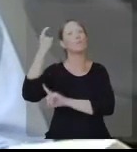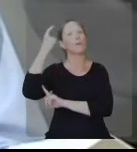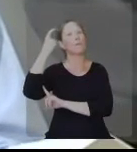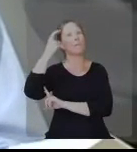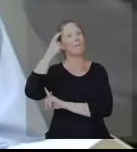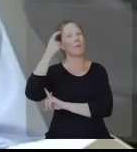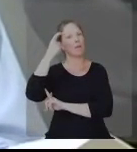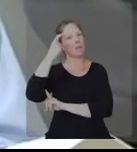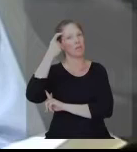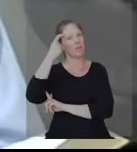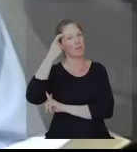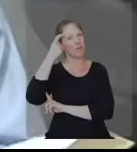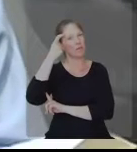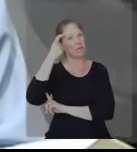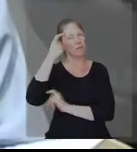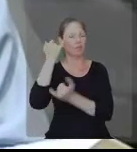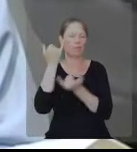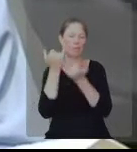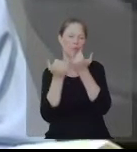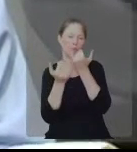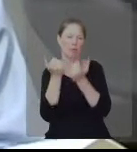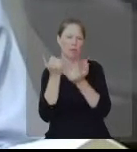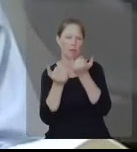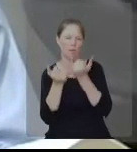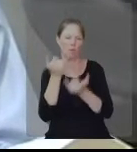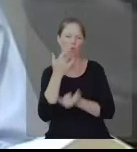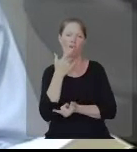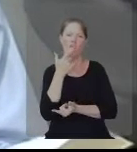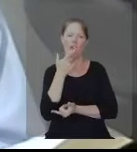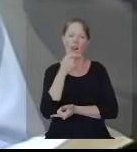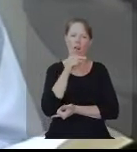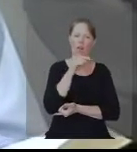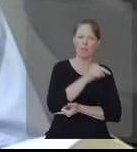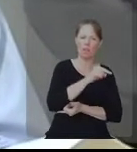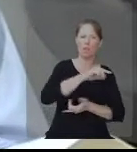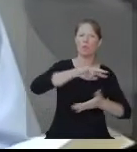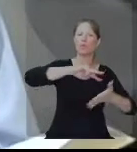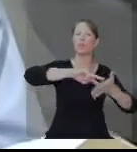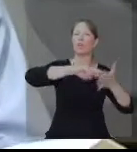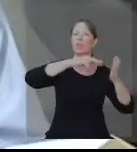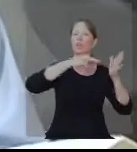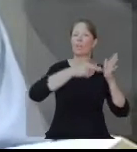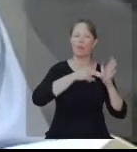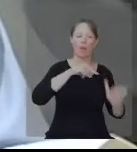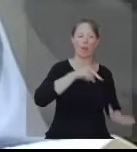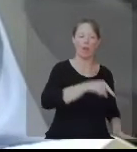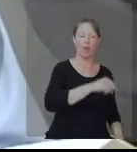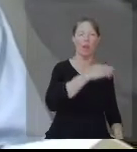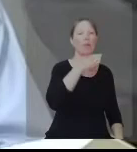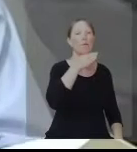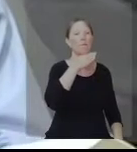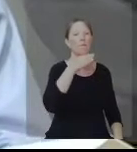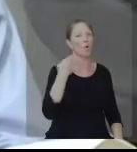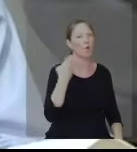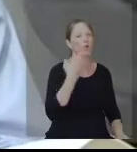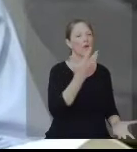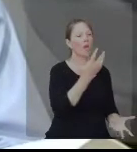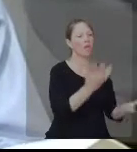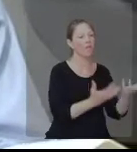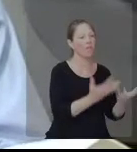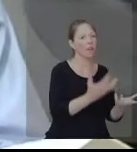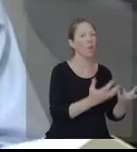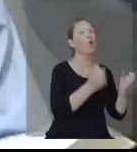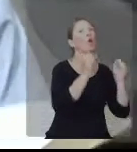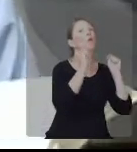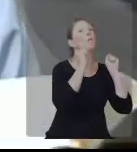interpreta isso de uma forma a dizer que, mesmo mortos, pessoas condenadas